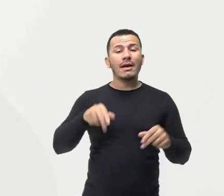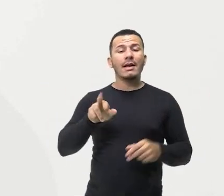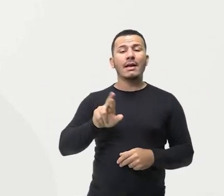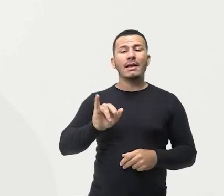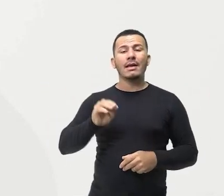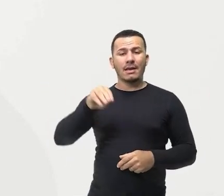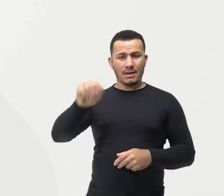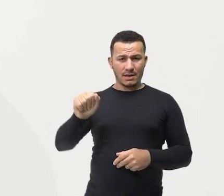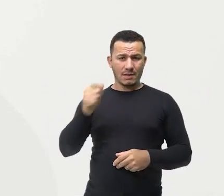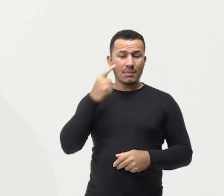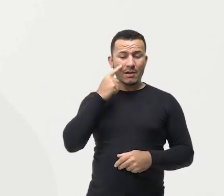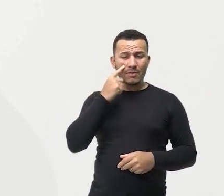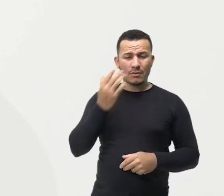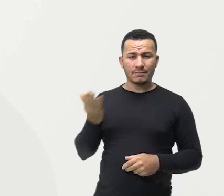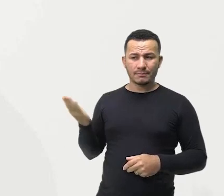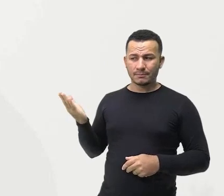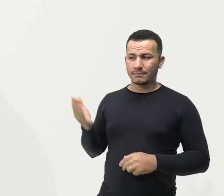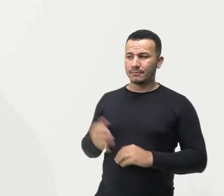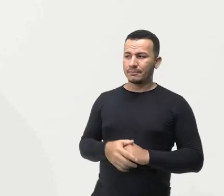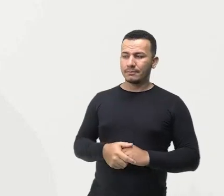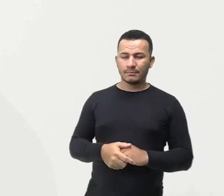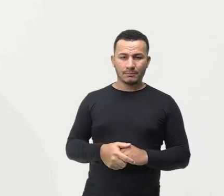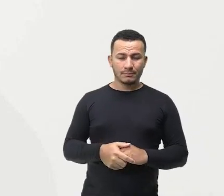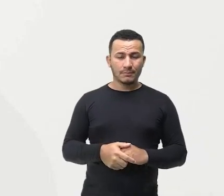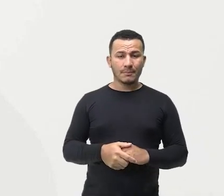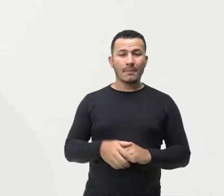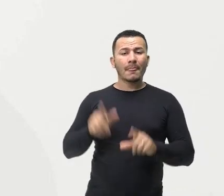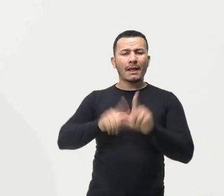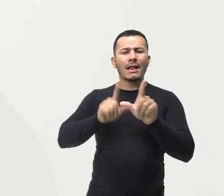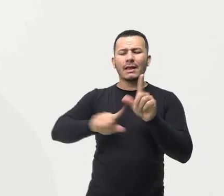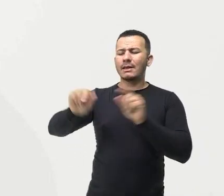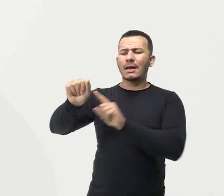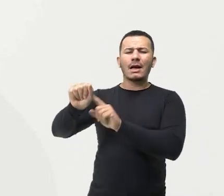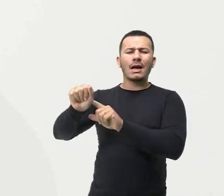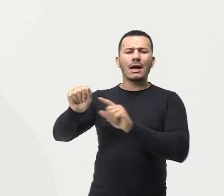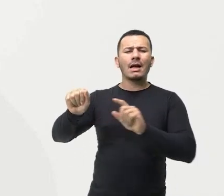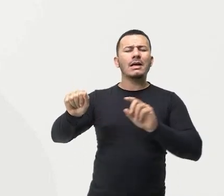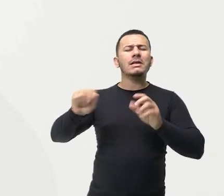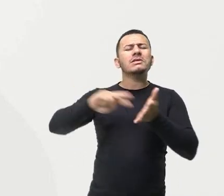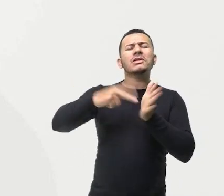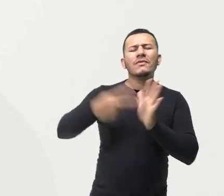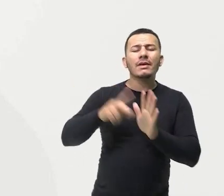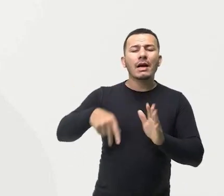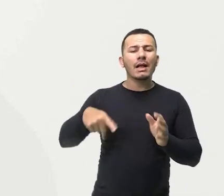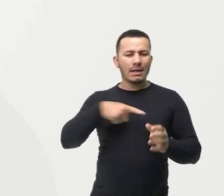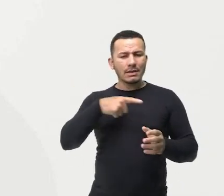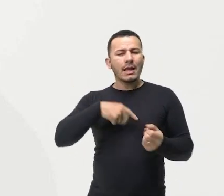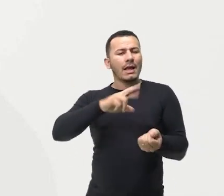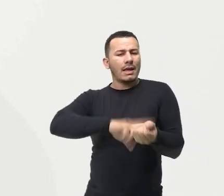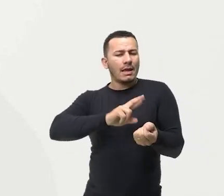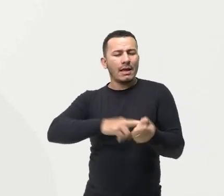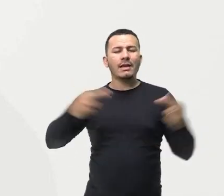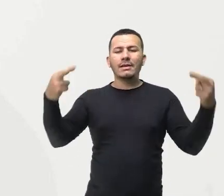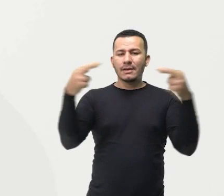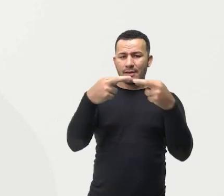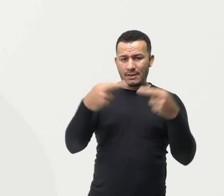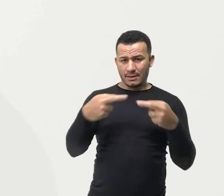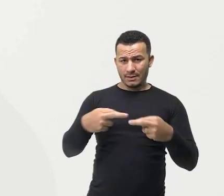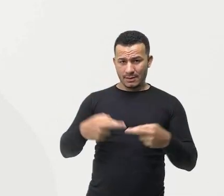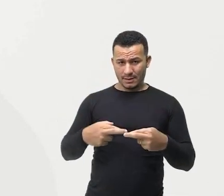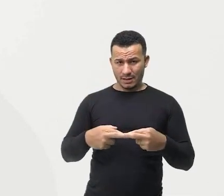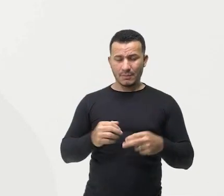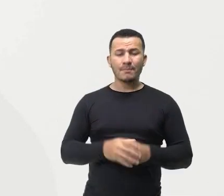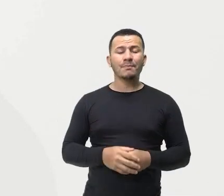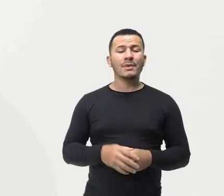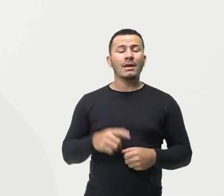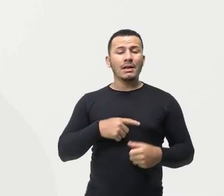Eu vou até marcar com uma letra, certo? Letra A, para indicar a presença dessa rima aqui. No primeiro, ou seja,